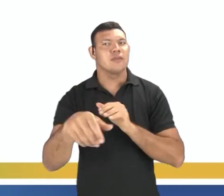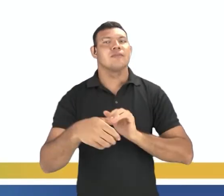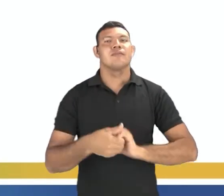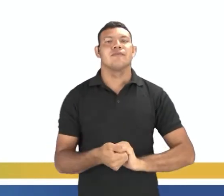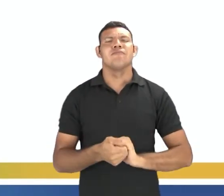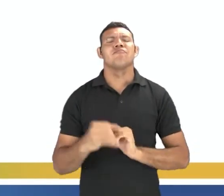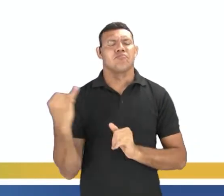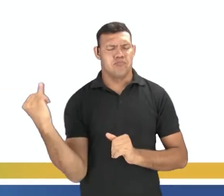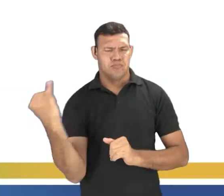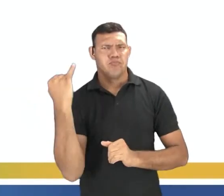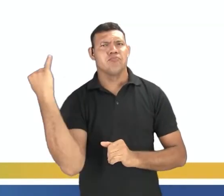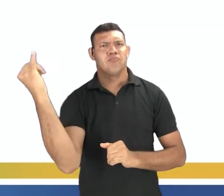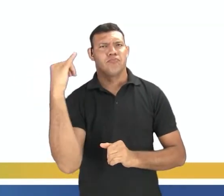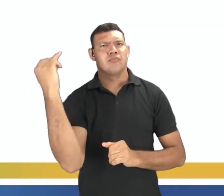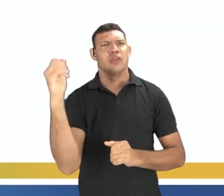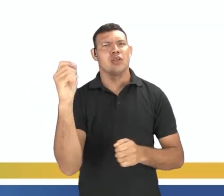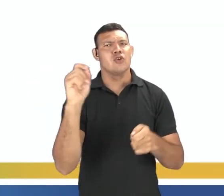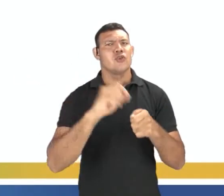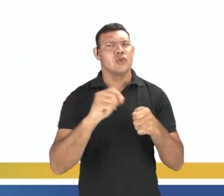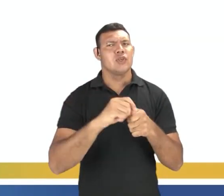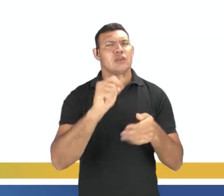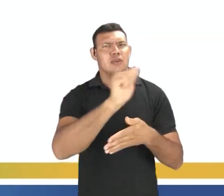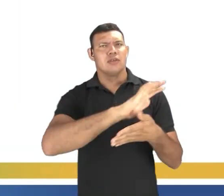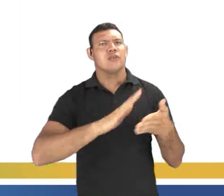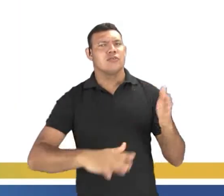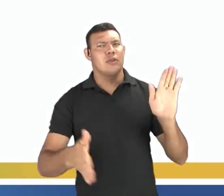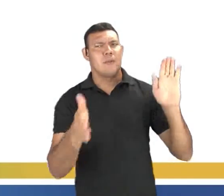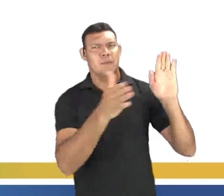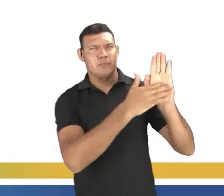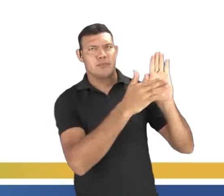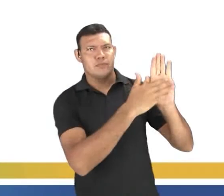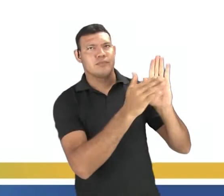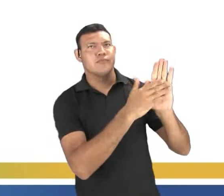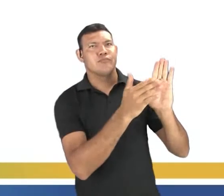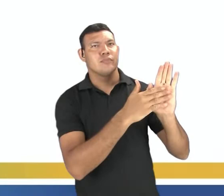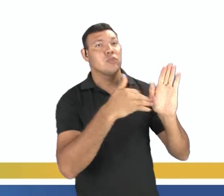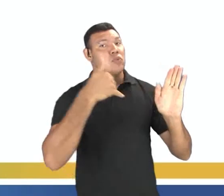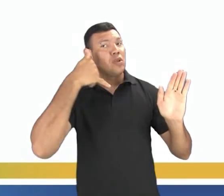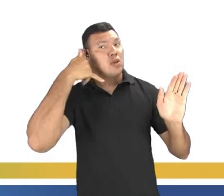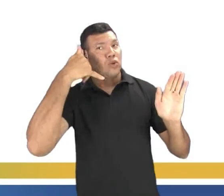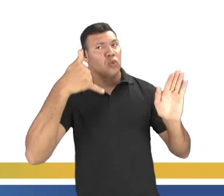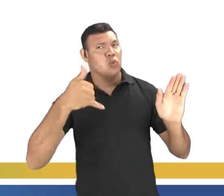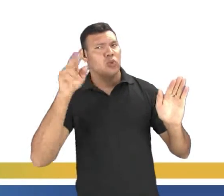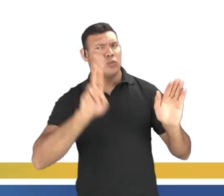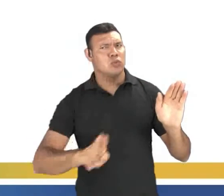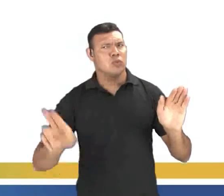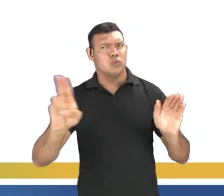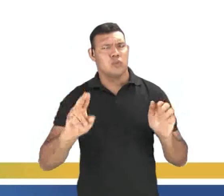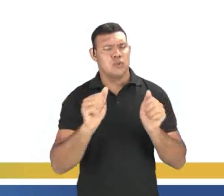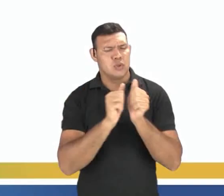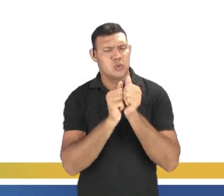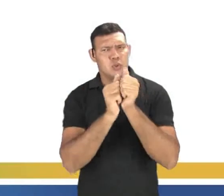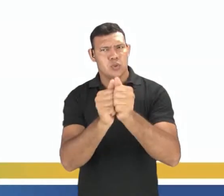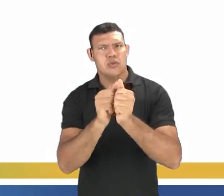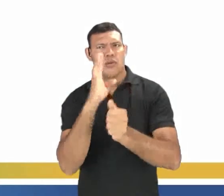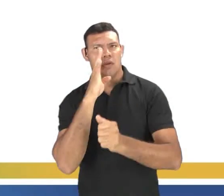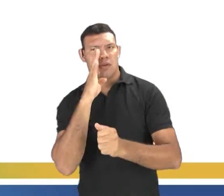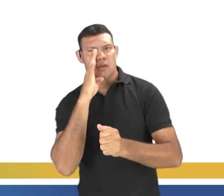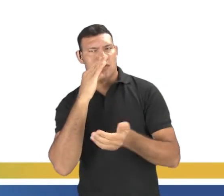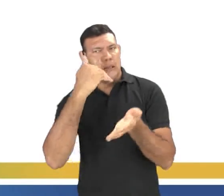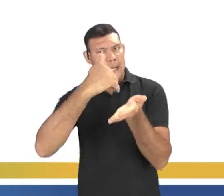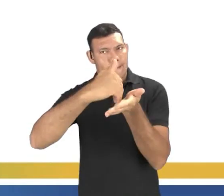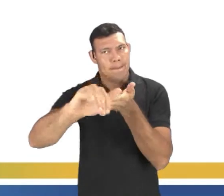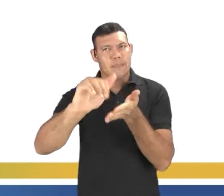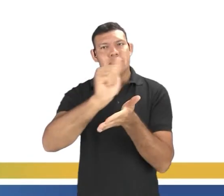isso é importante, realize as tarefas e atividades propostas e use o celular para acompanhar as aulas, enviar suas